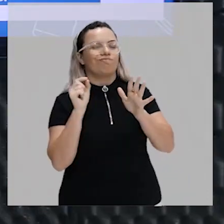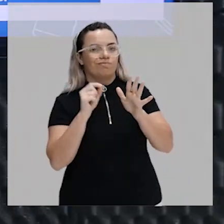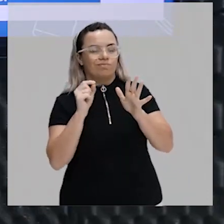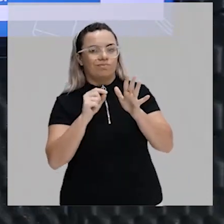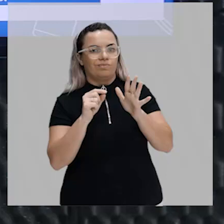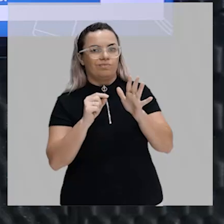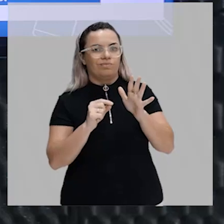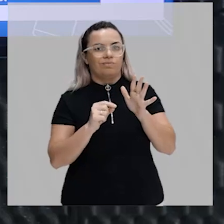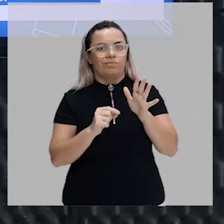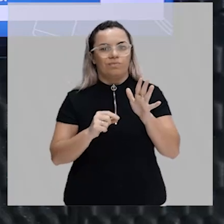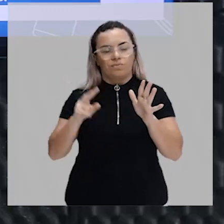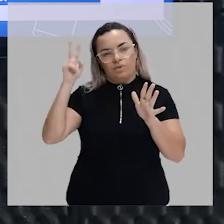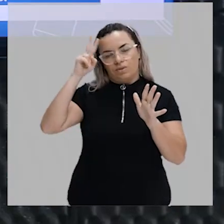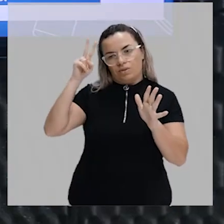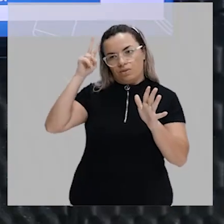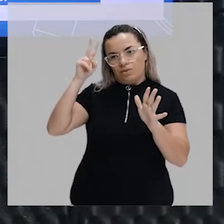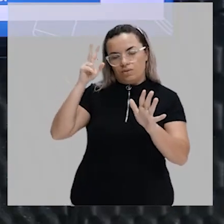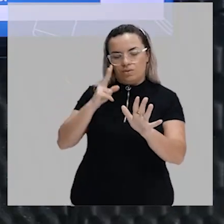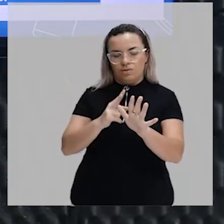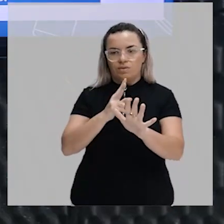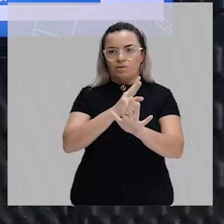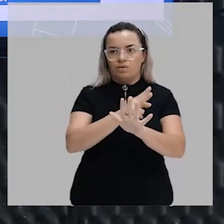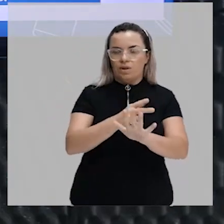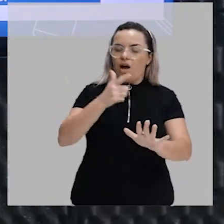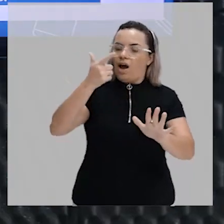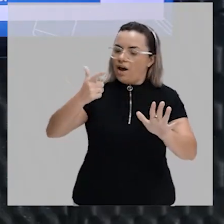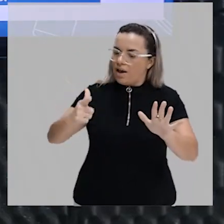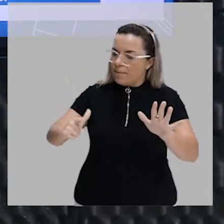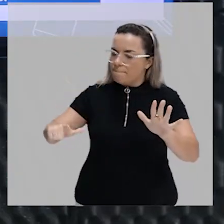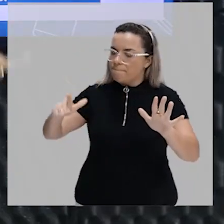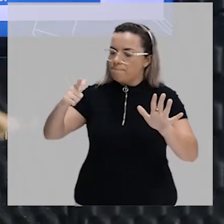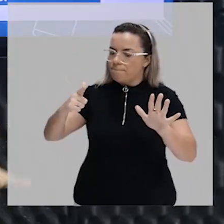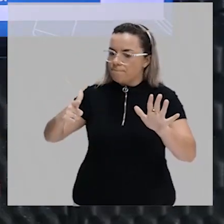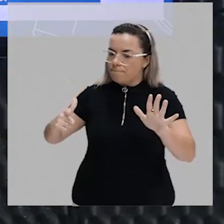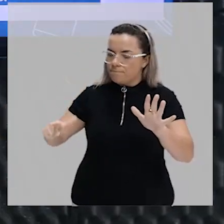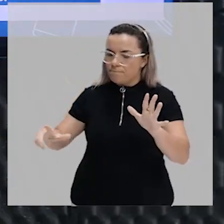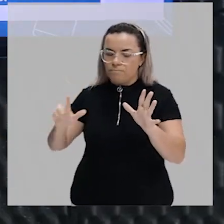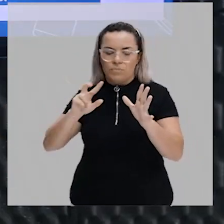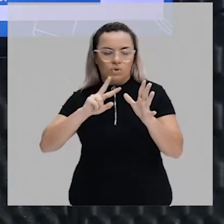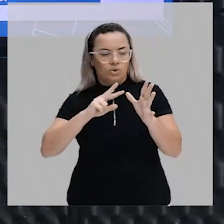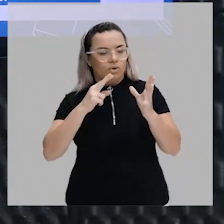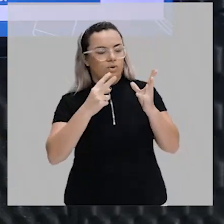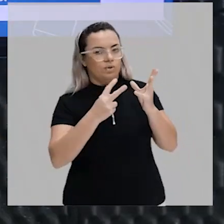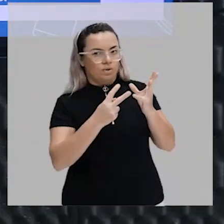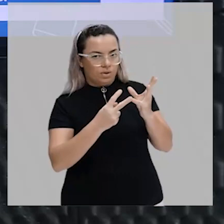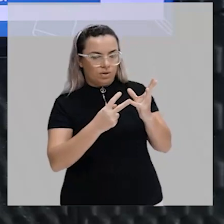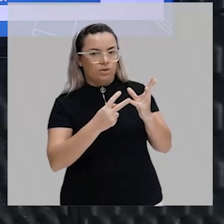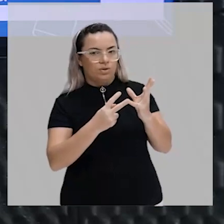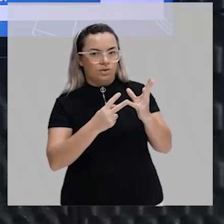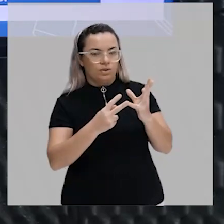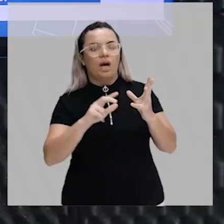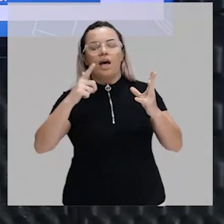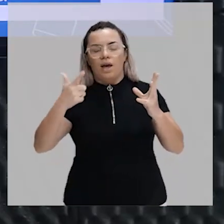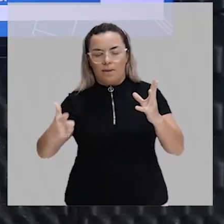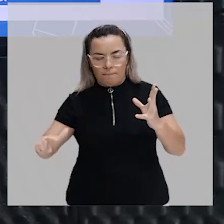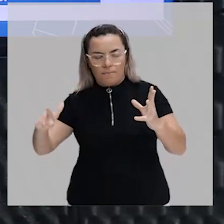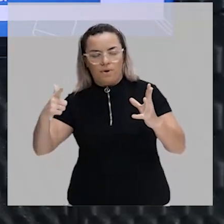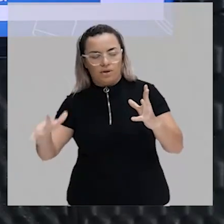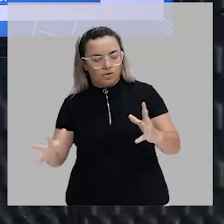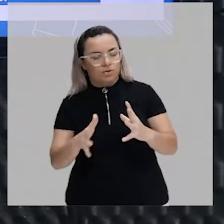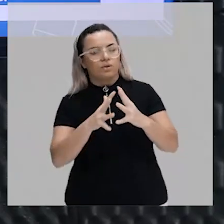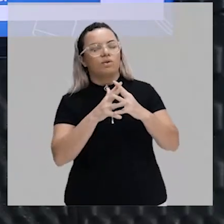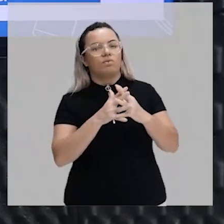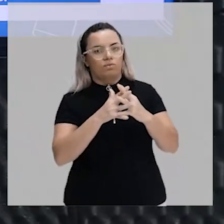que a literação é a repetição de vogais, repetição de consoantes, tá bom?